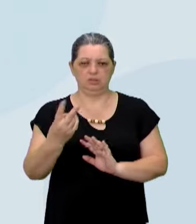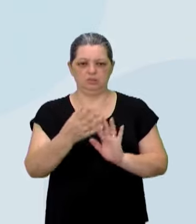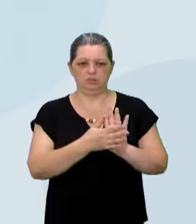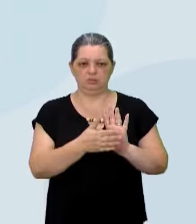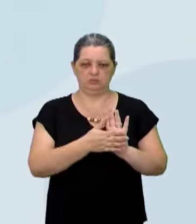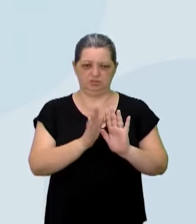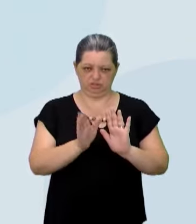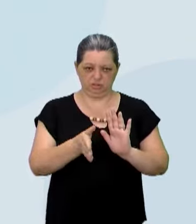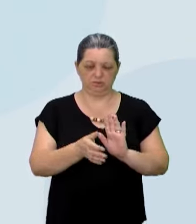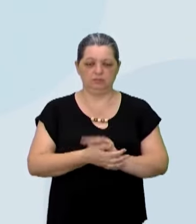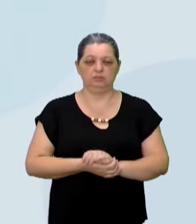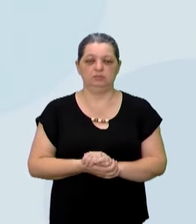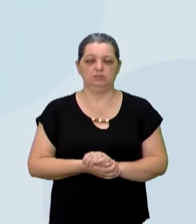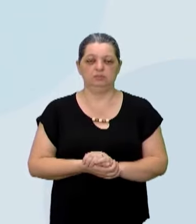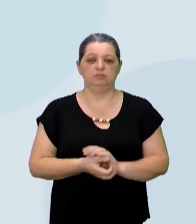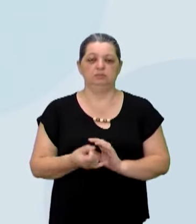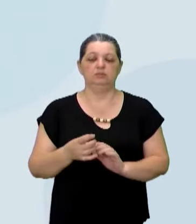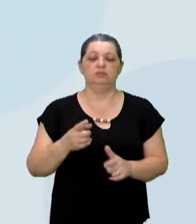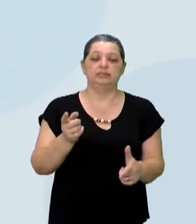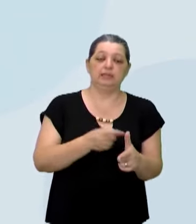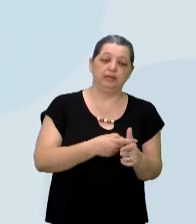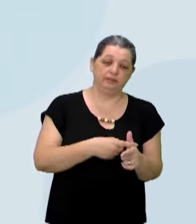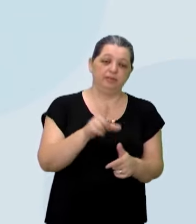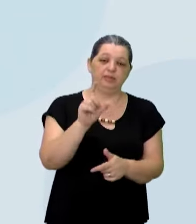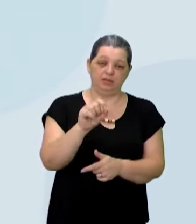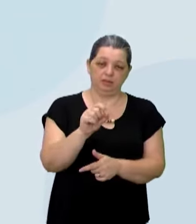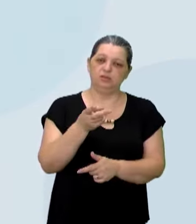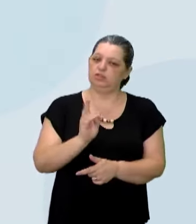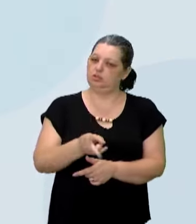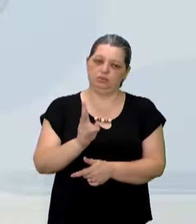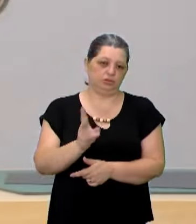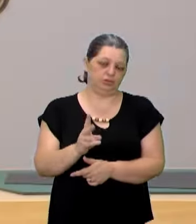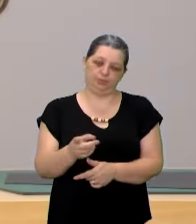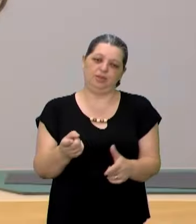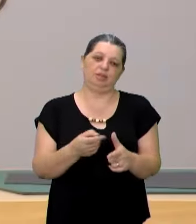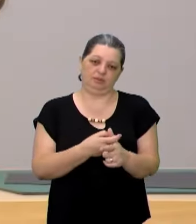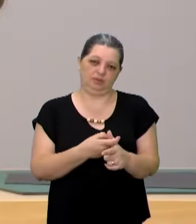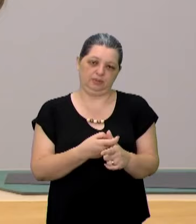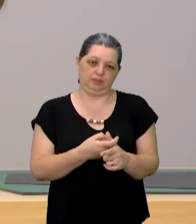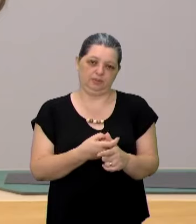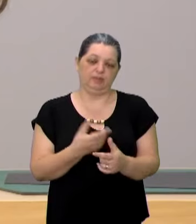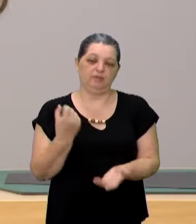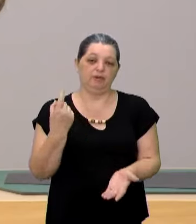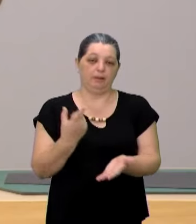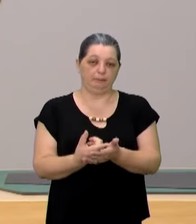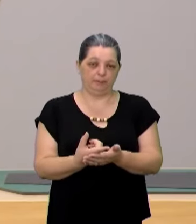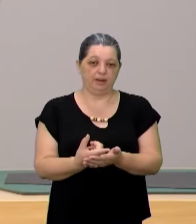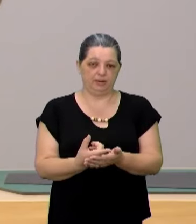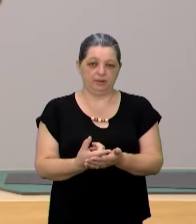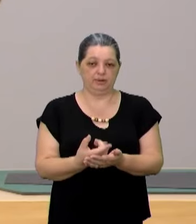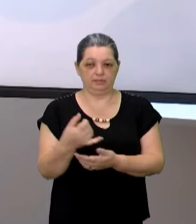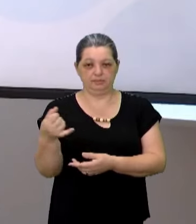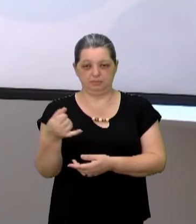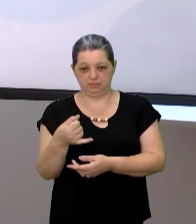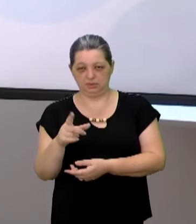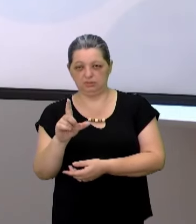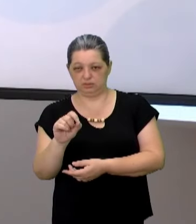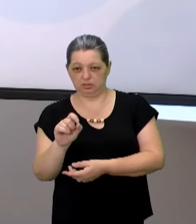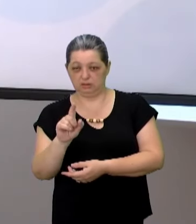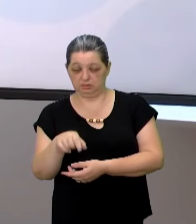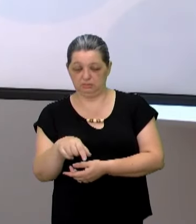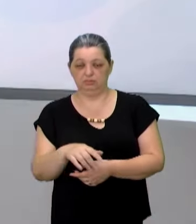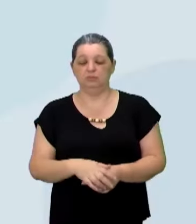Sim, sim. Se você deve 10, né, você continua devendo, né? Vai pagar menos que 10, né? Exatamente. Isso fica negativo. É por isso que eu sempre falo,